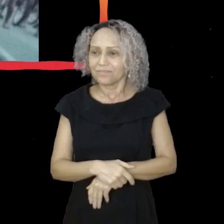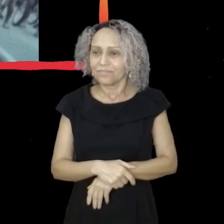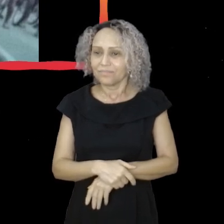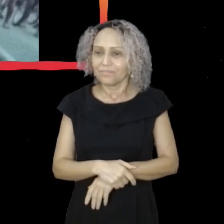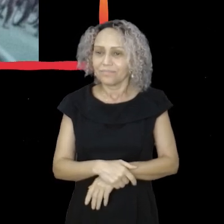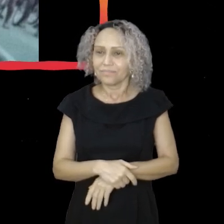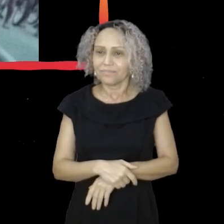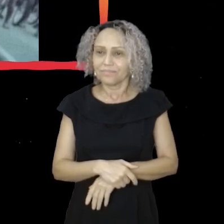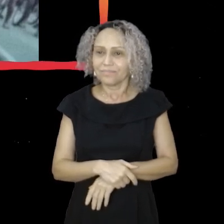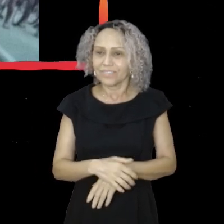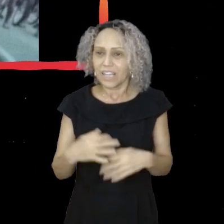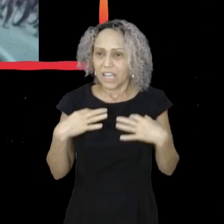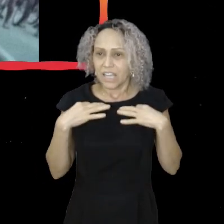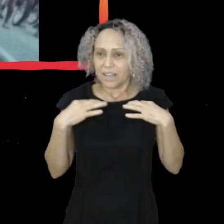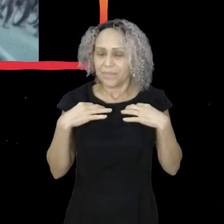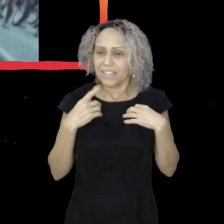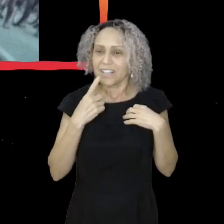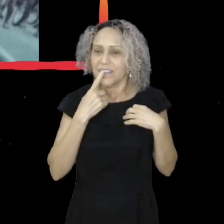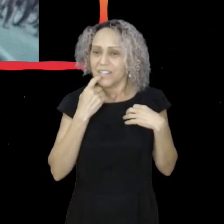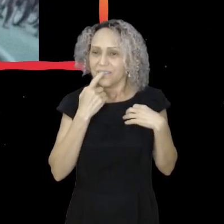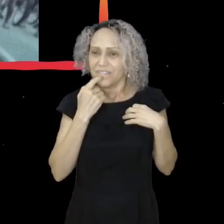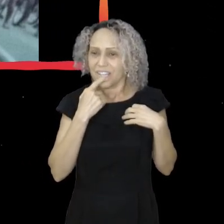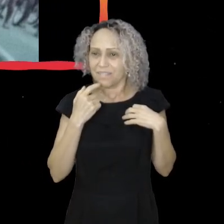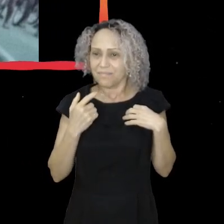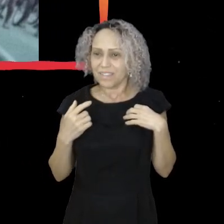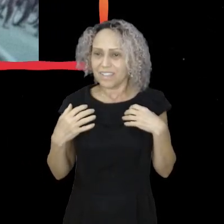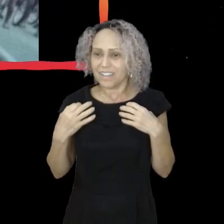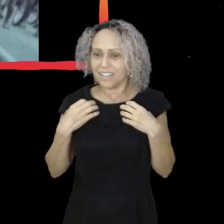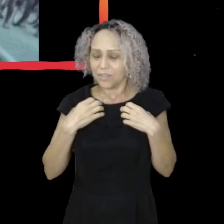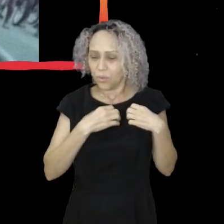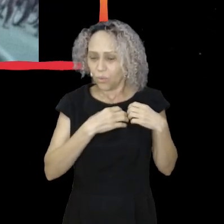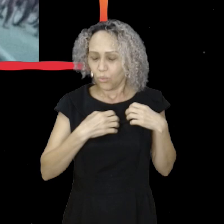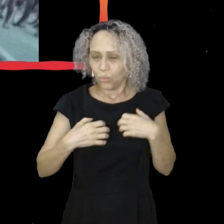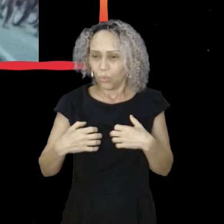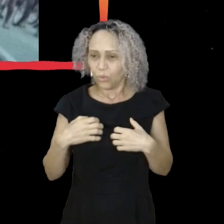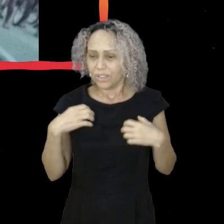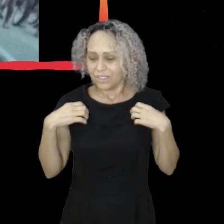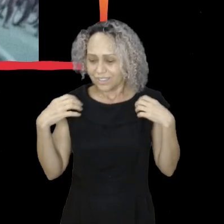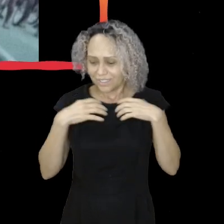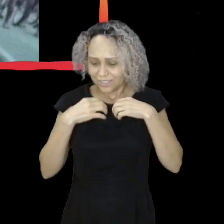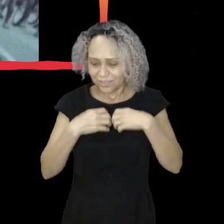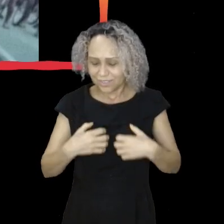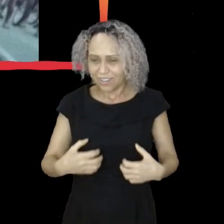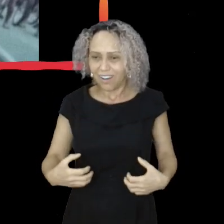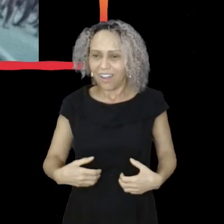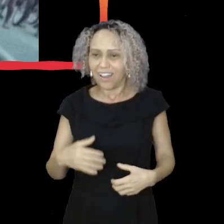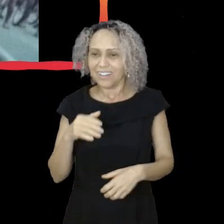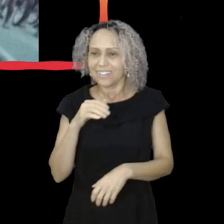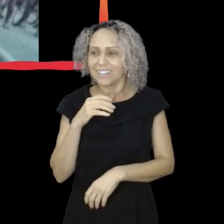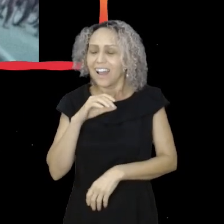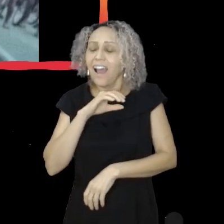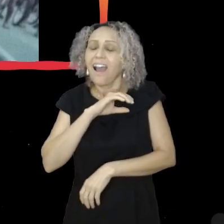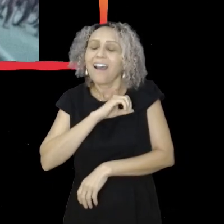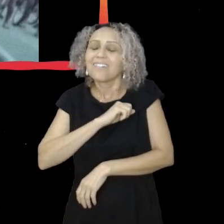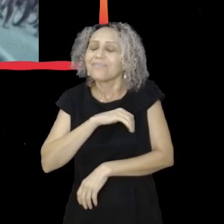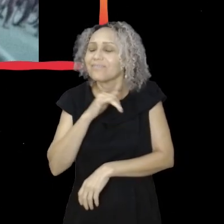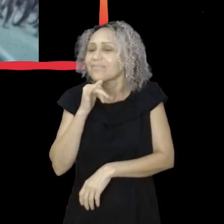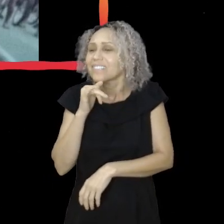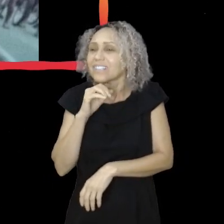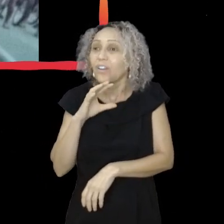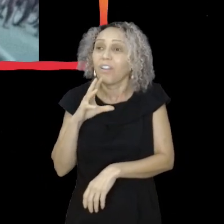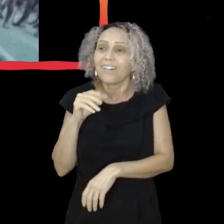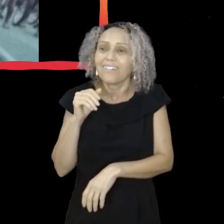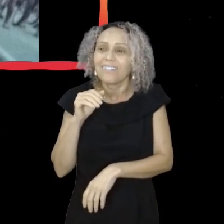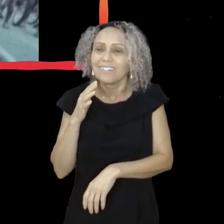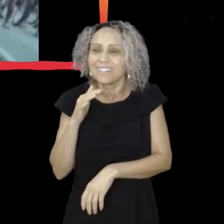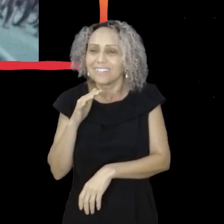Aham! Camisetinha vermelha com adesivos. Eu amei tudo, assim, a mãozinha também. Tu lembra mais ou menos de qual evento